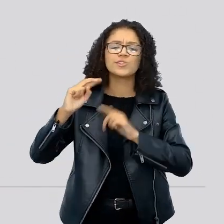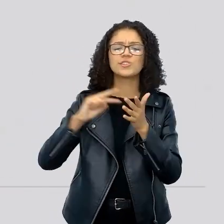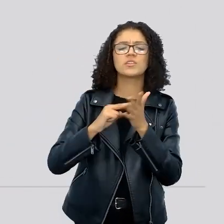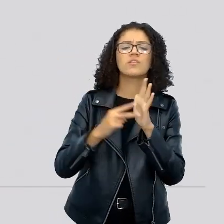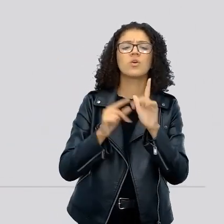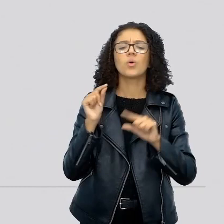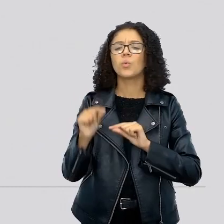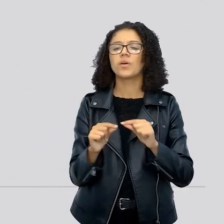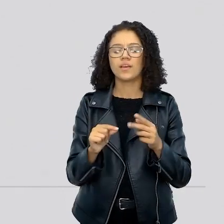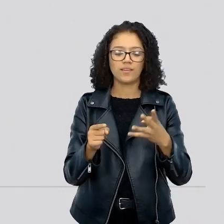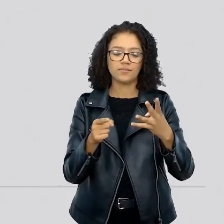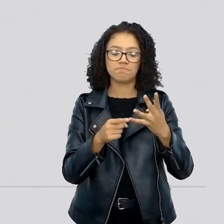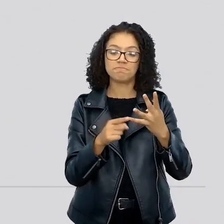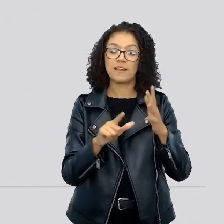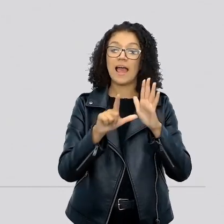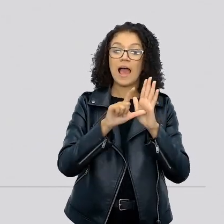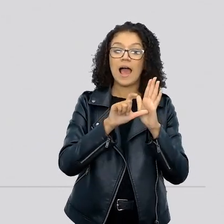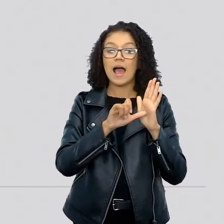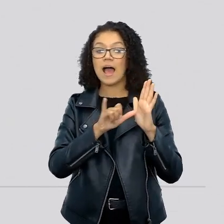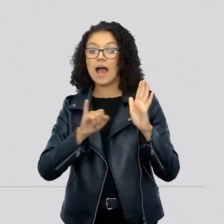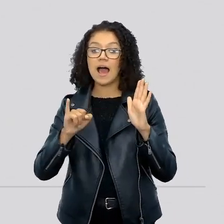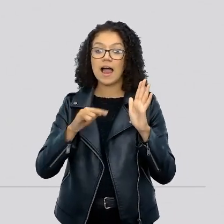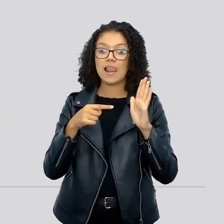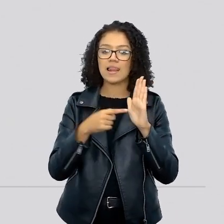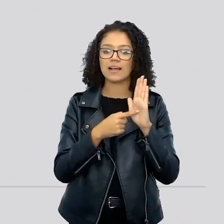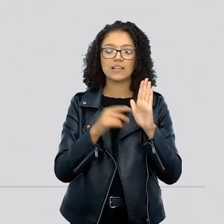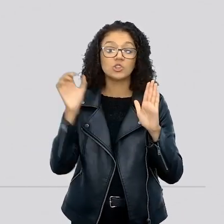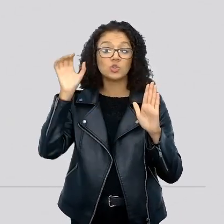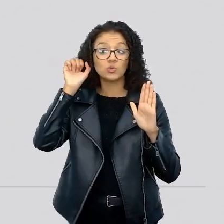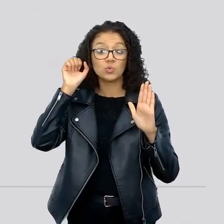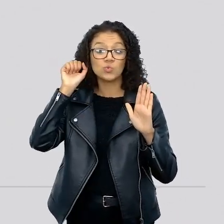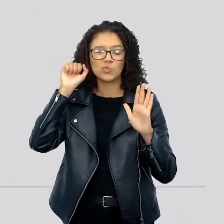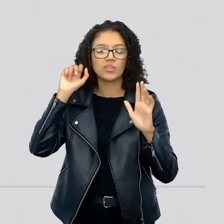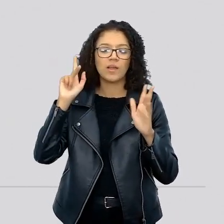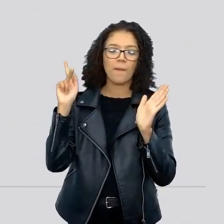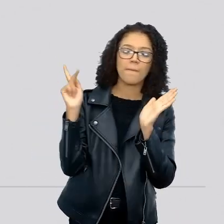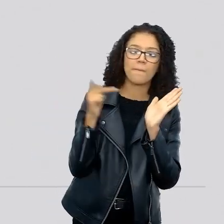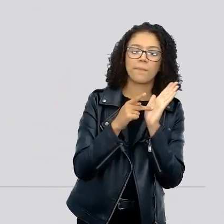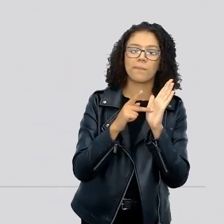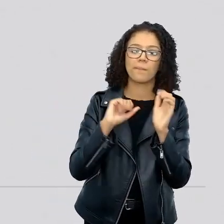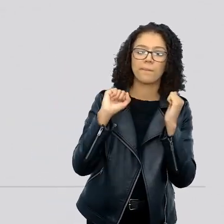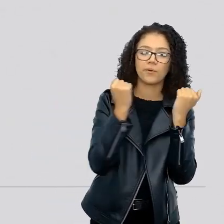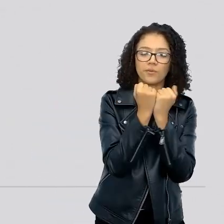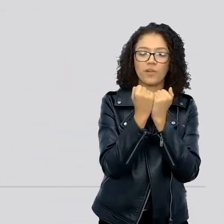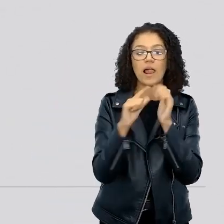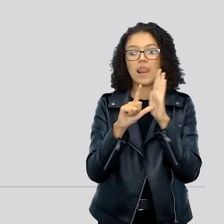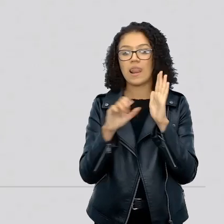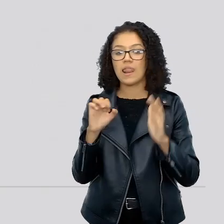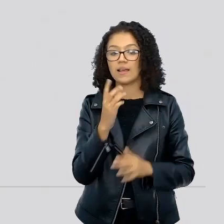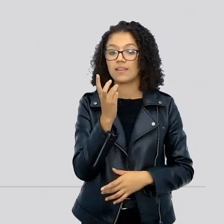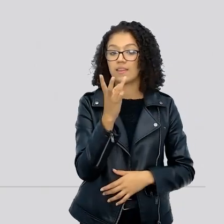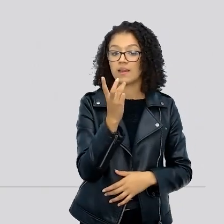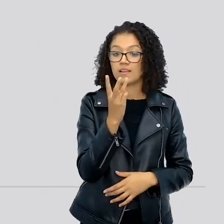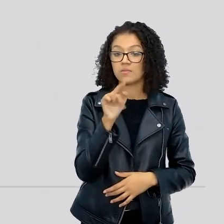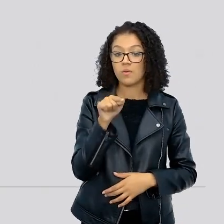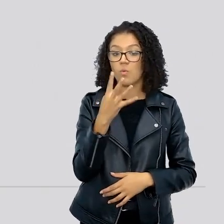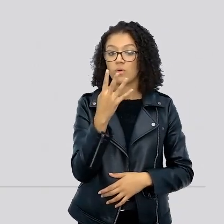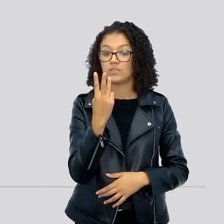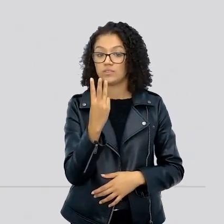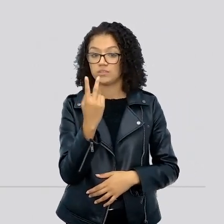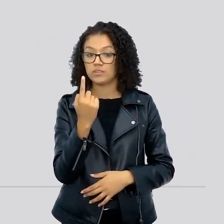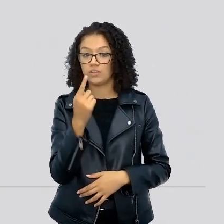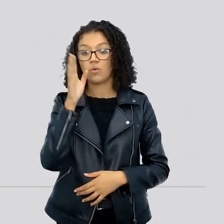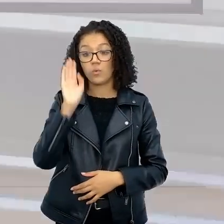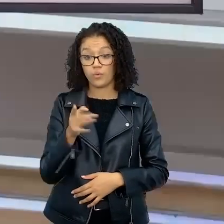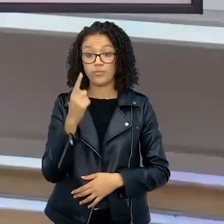a lei da escuta protegida. Eu não sei se vocês já ouviram nessa lei, que é a Lei 13.431, que entrou, né,